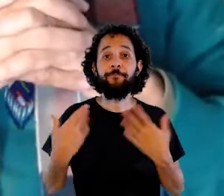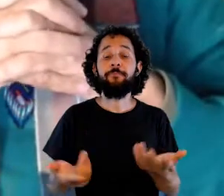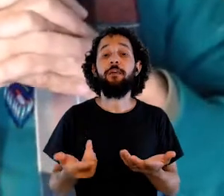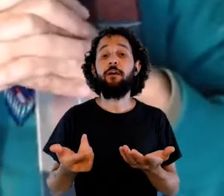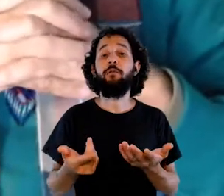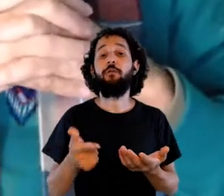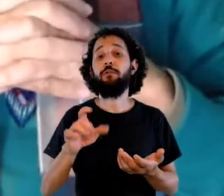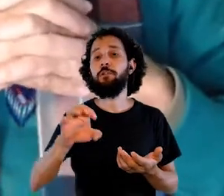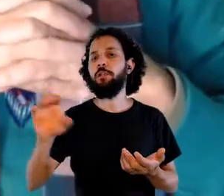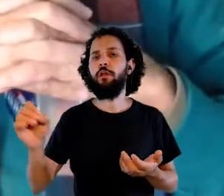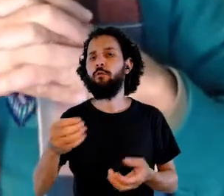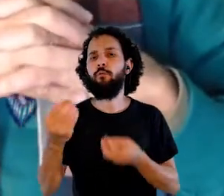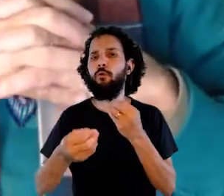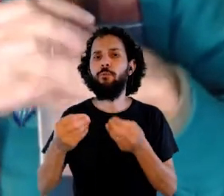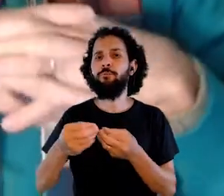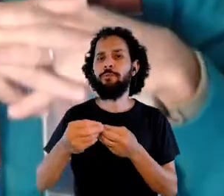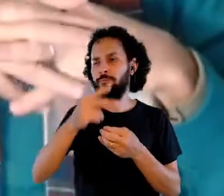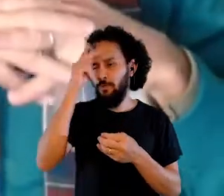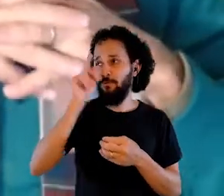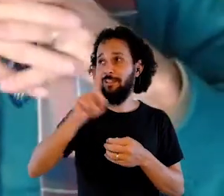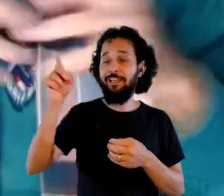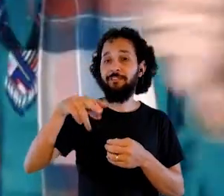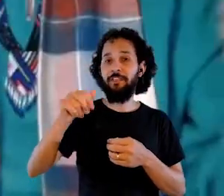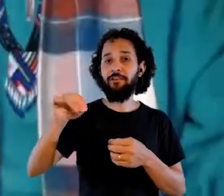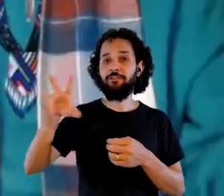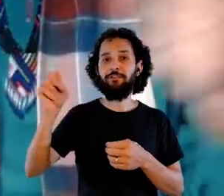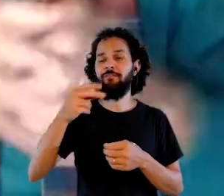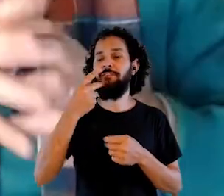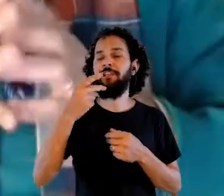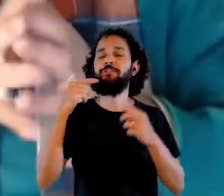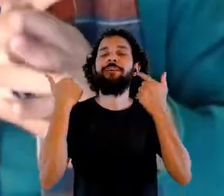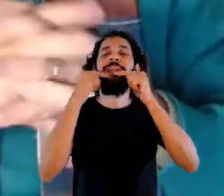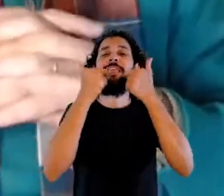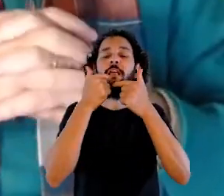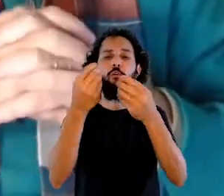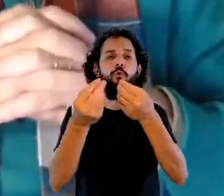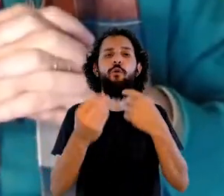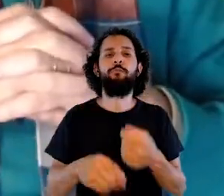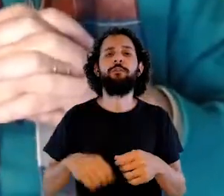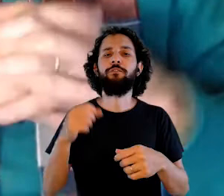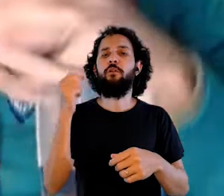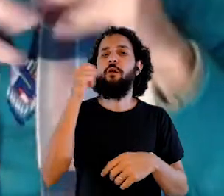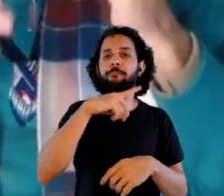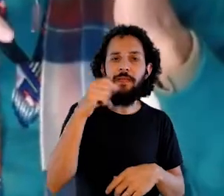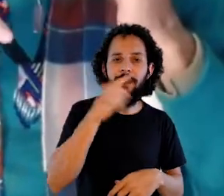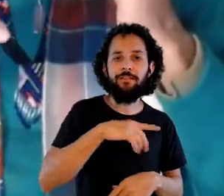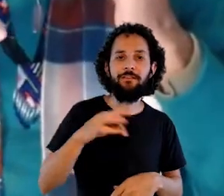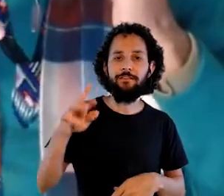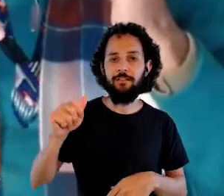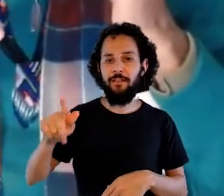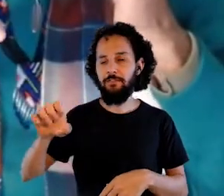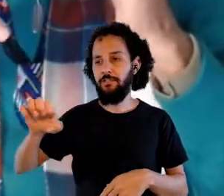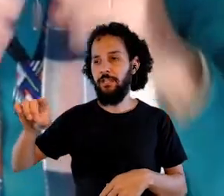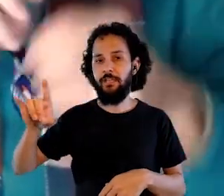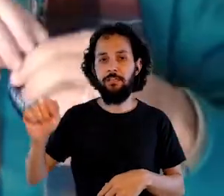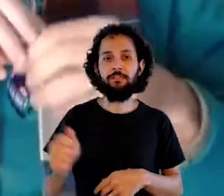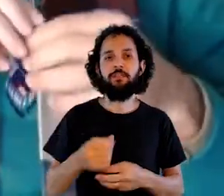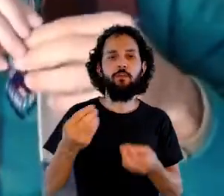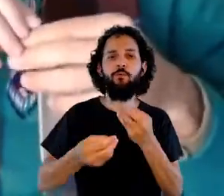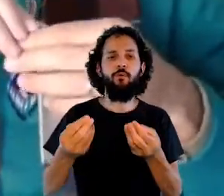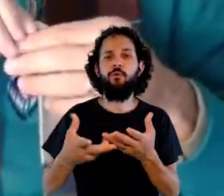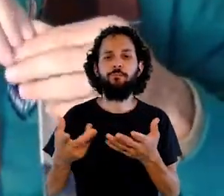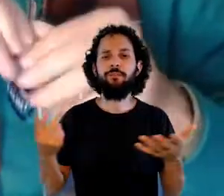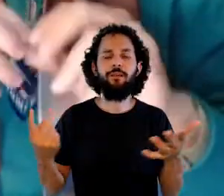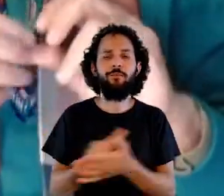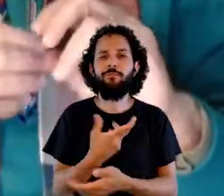veem a questão do riso, já que você está falando aí da comédia, da tragédia e da comédia, né? Como que dentro